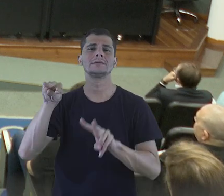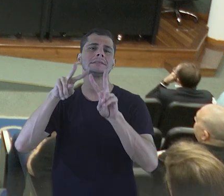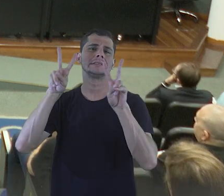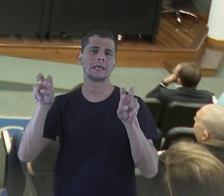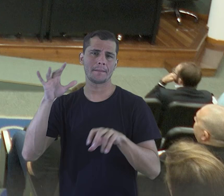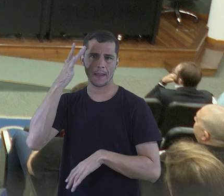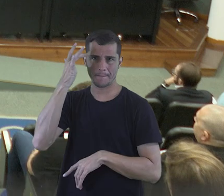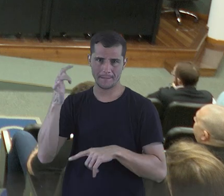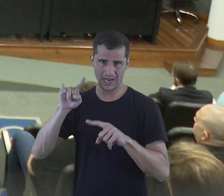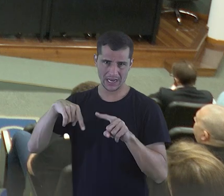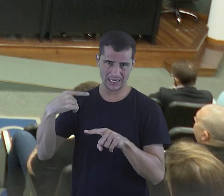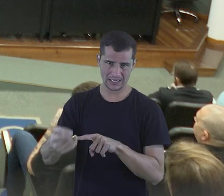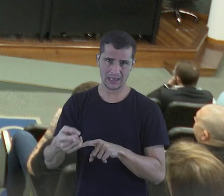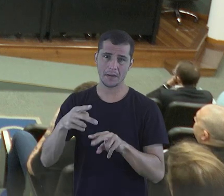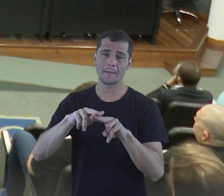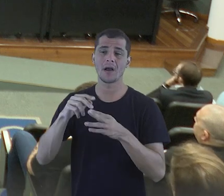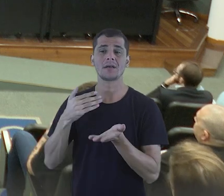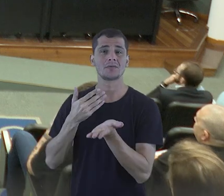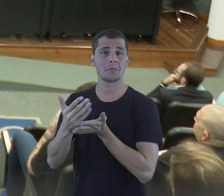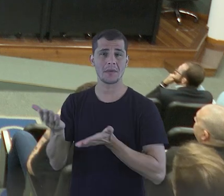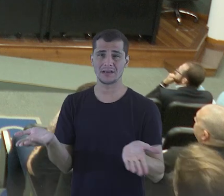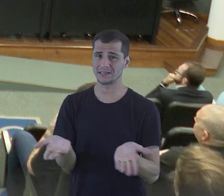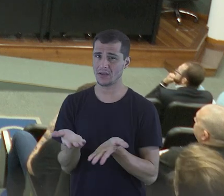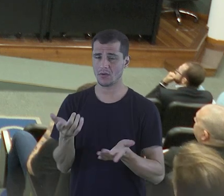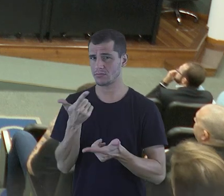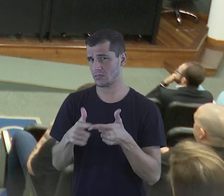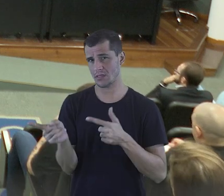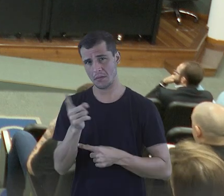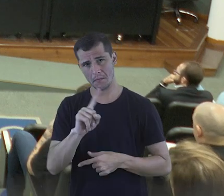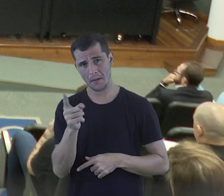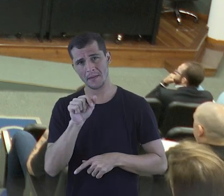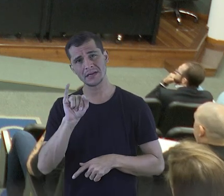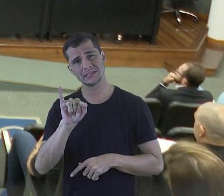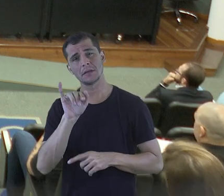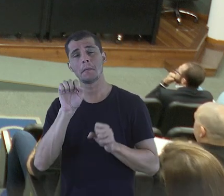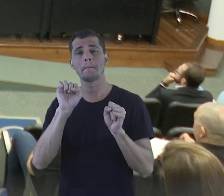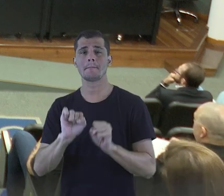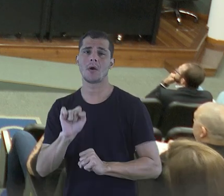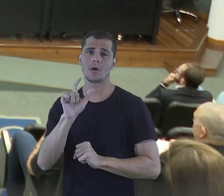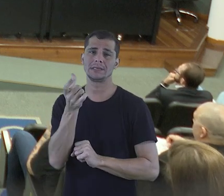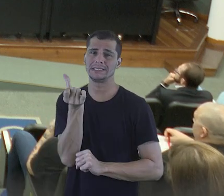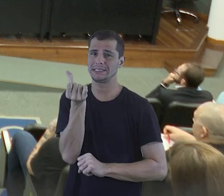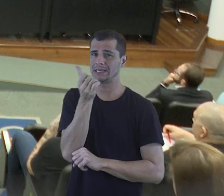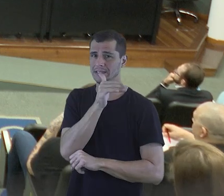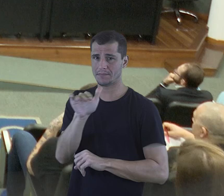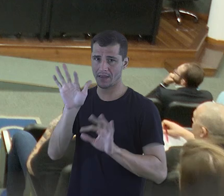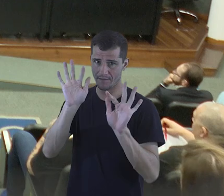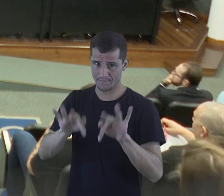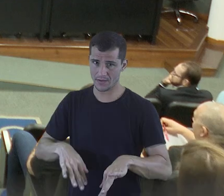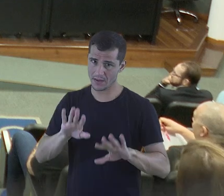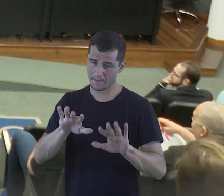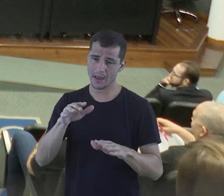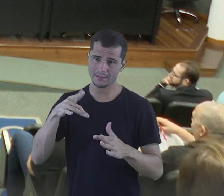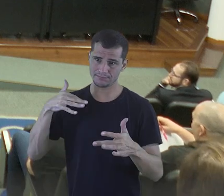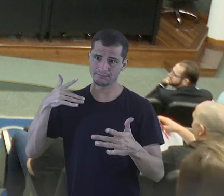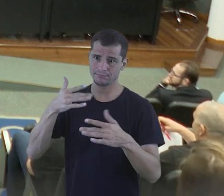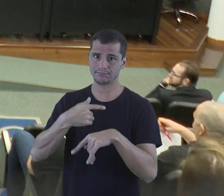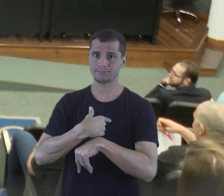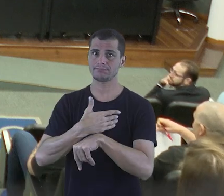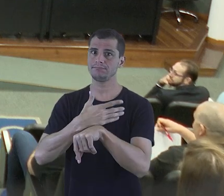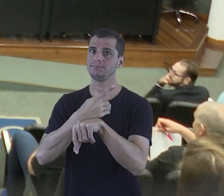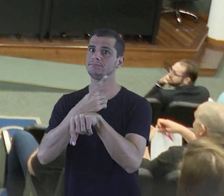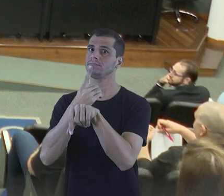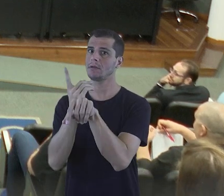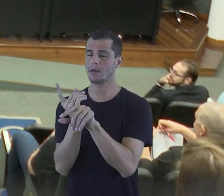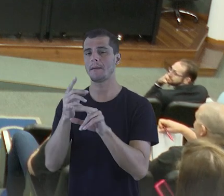vamos tratar disso aqui amanhã e começar amanhã porque se eu começar agora para mim não tem problema vocês puderem até 6 e meia mas nós vamos até 6 e